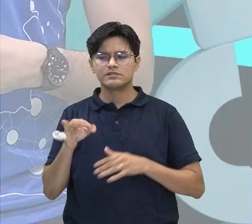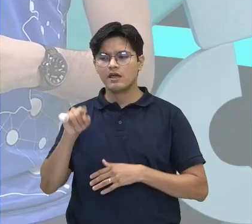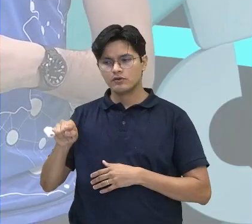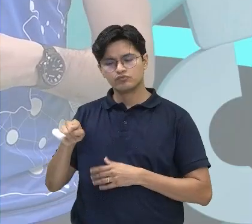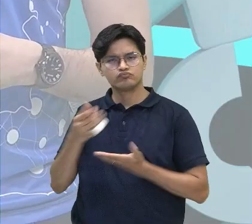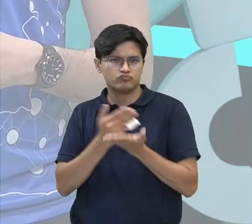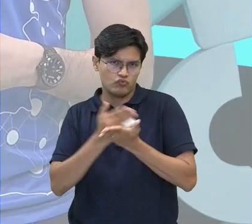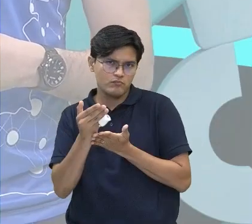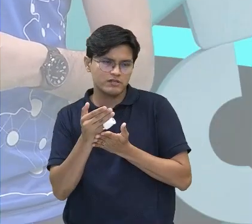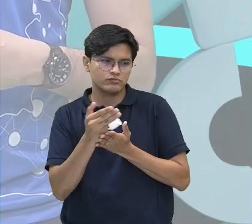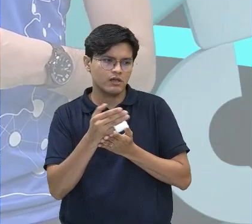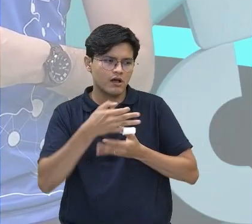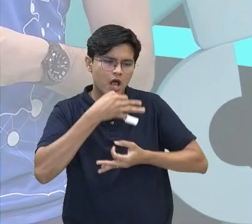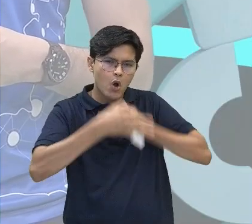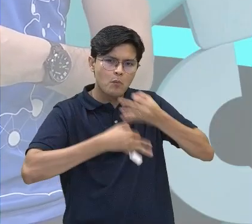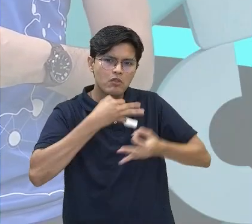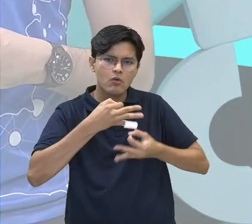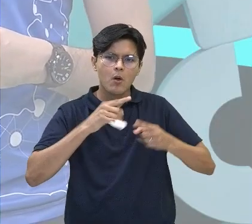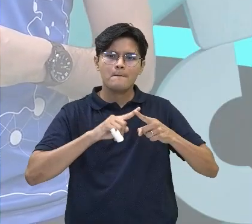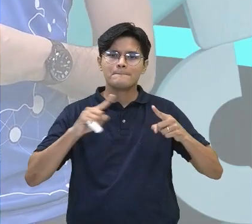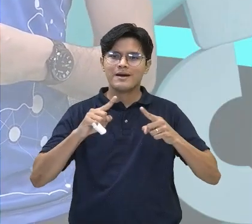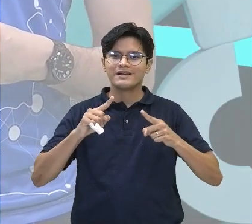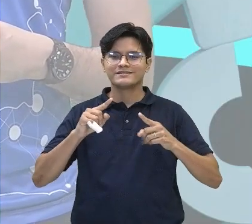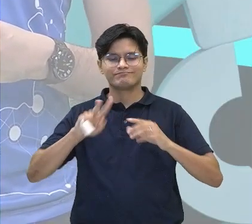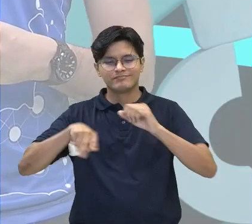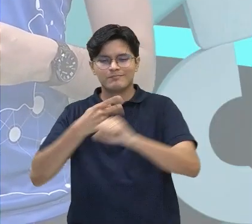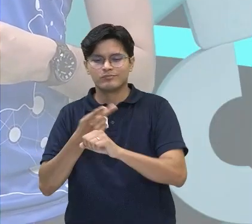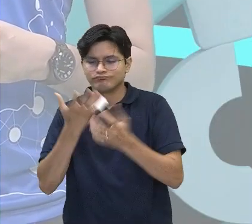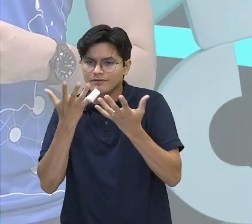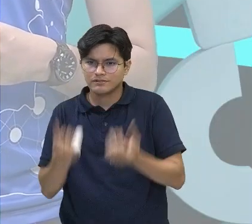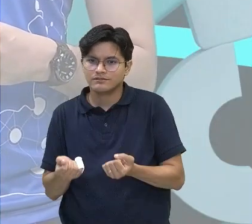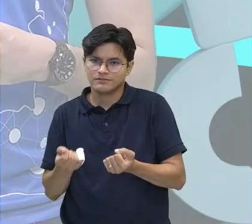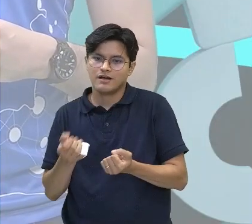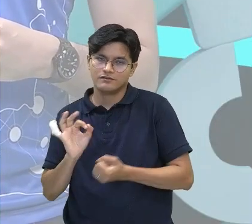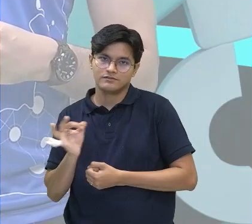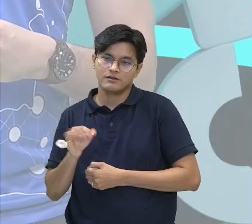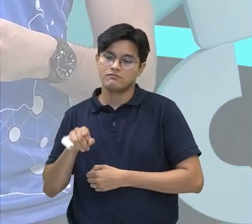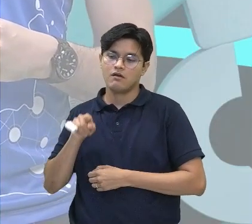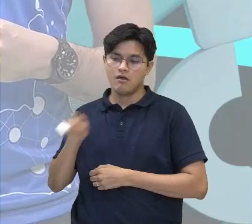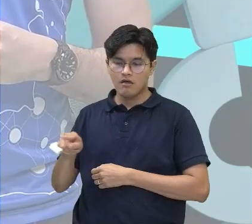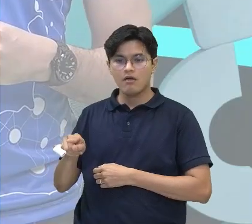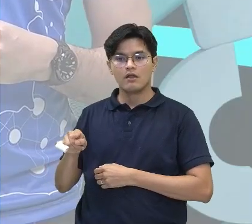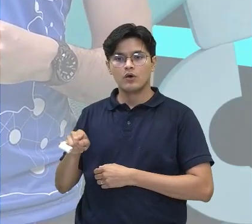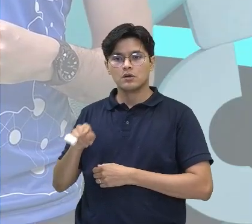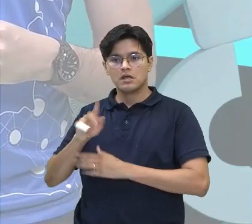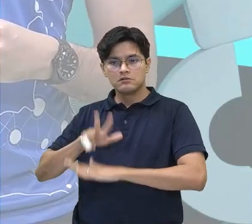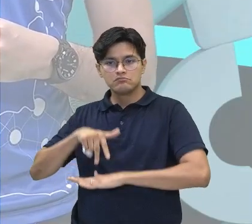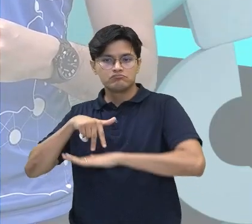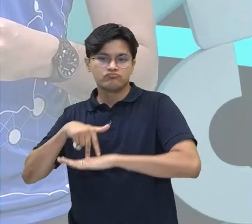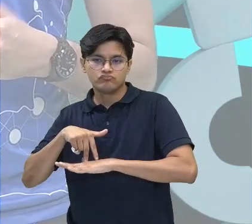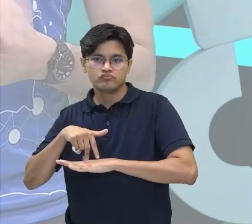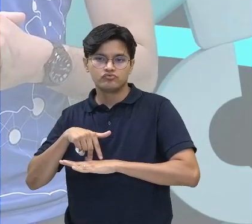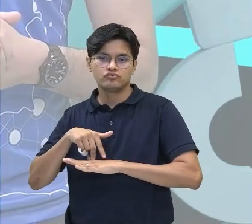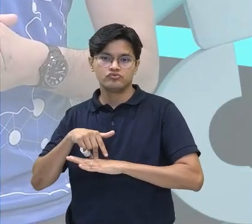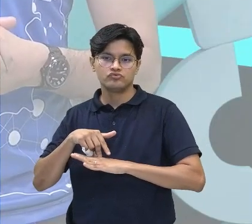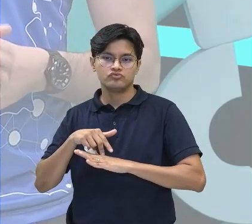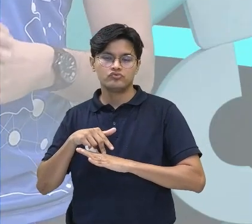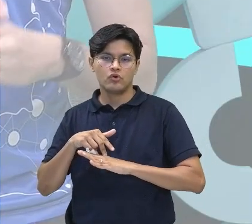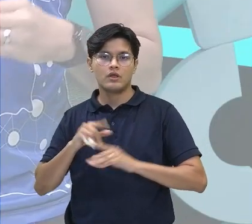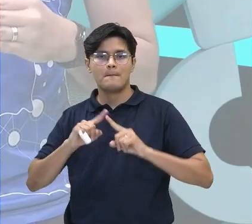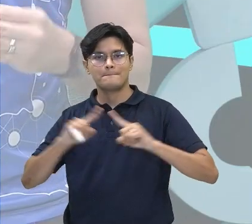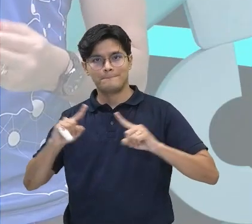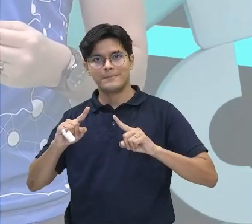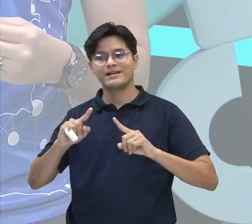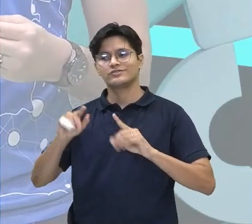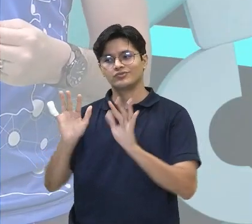momento, depois ela vai se mostrar submissa, vai aceitar. Ela demonstra esse lugar para no final ser valorizada pelo resultado final.